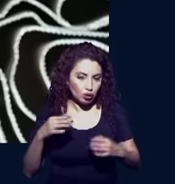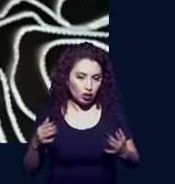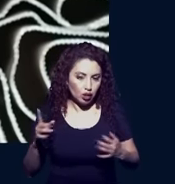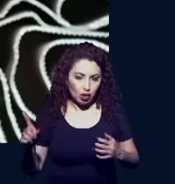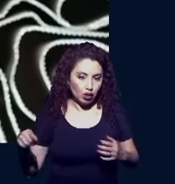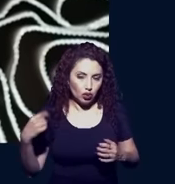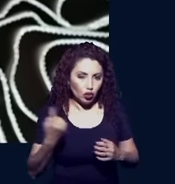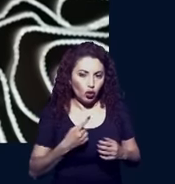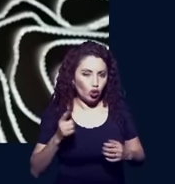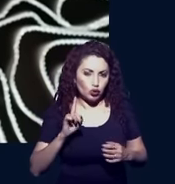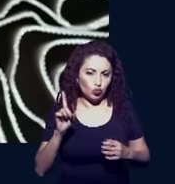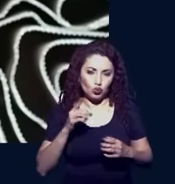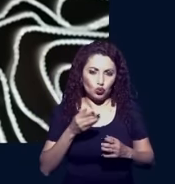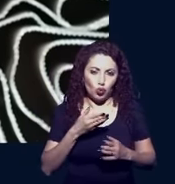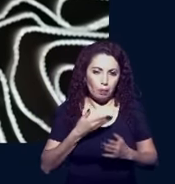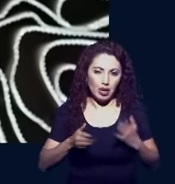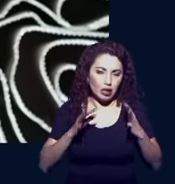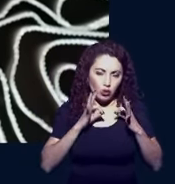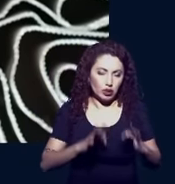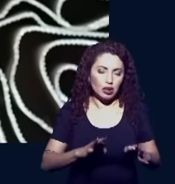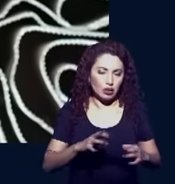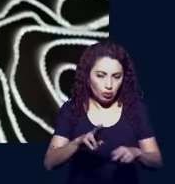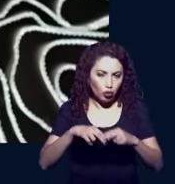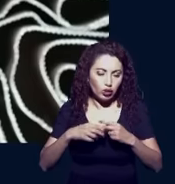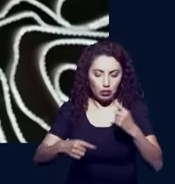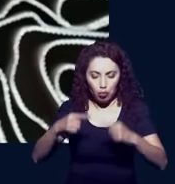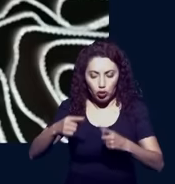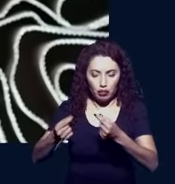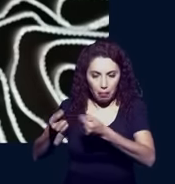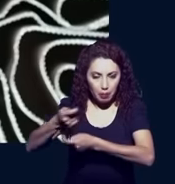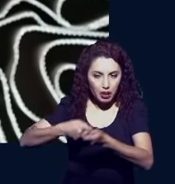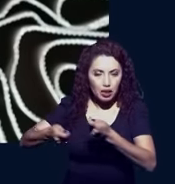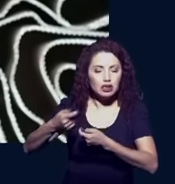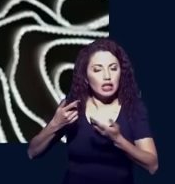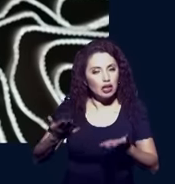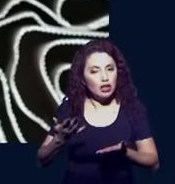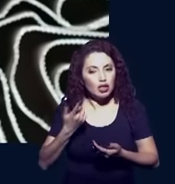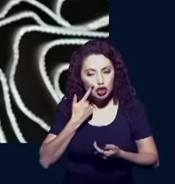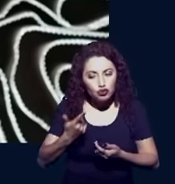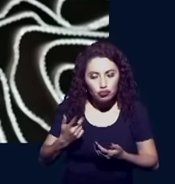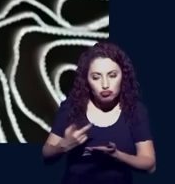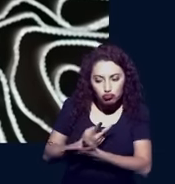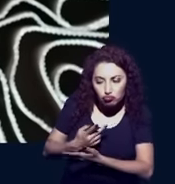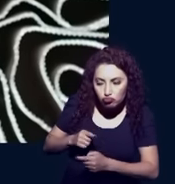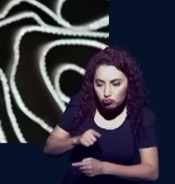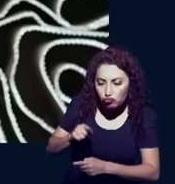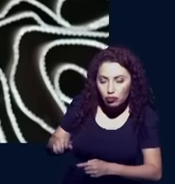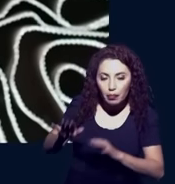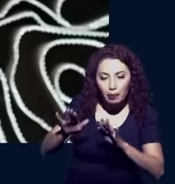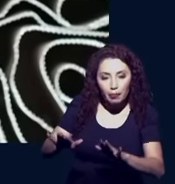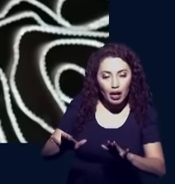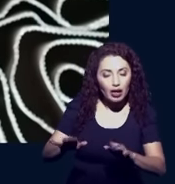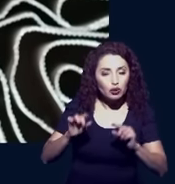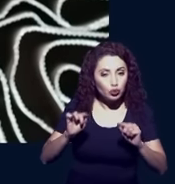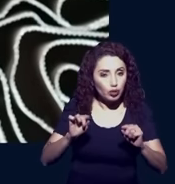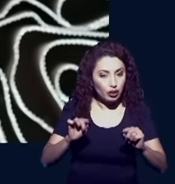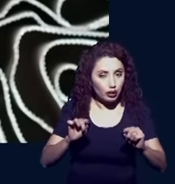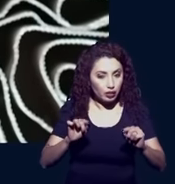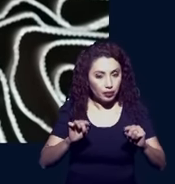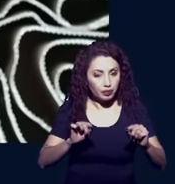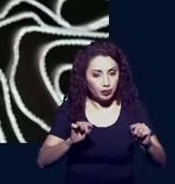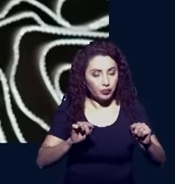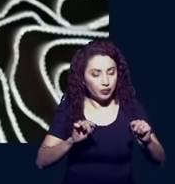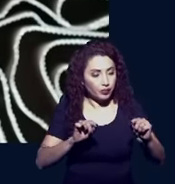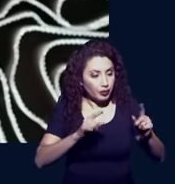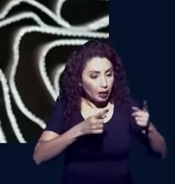convicção do efeito da política monetária o que parece está acontecendo e é razoavelmente explicar é que os legs de efeito